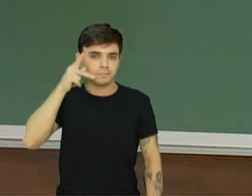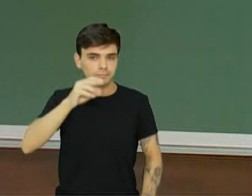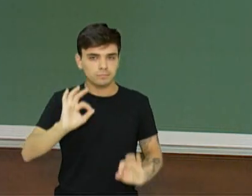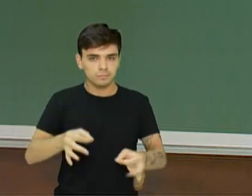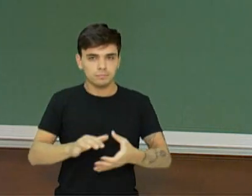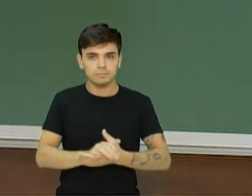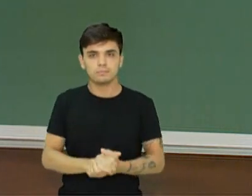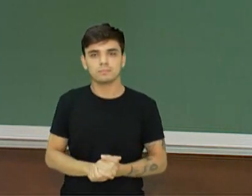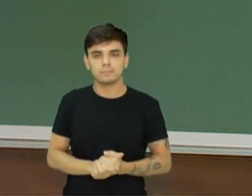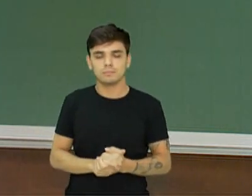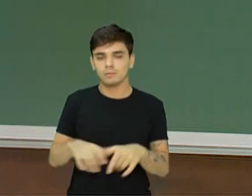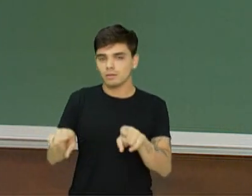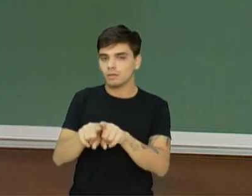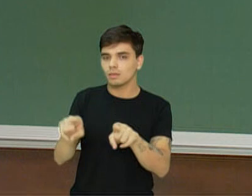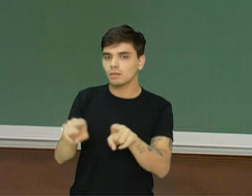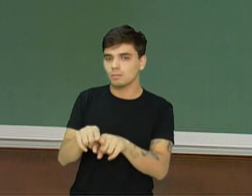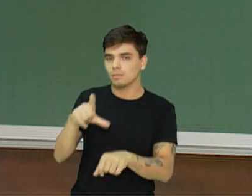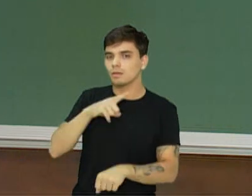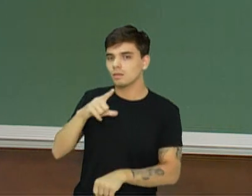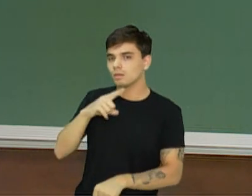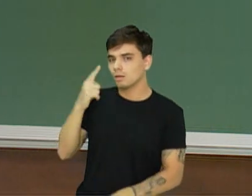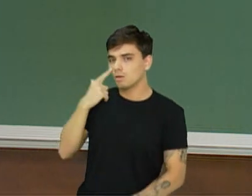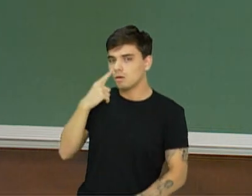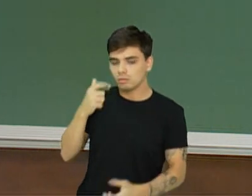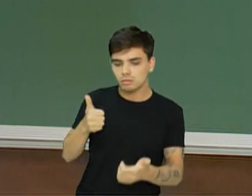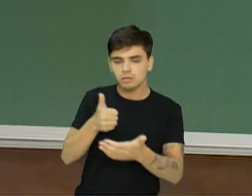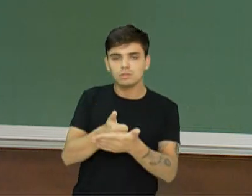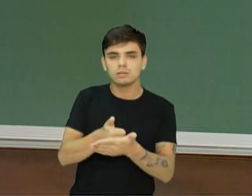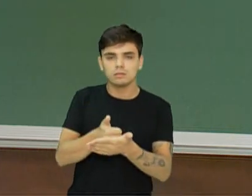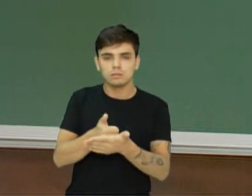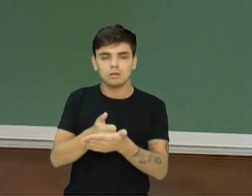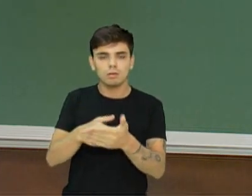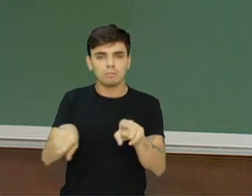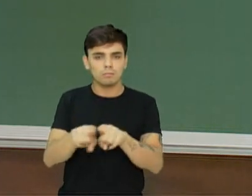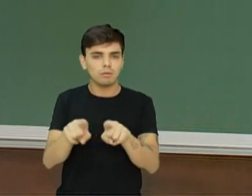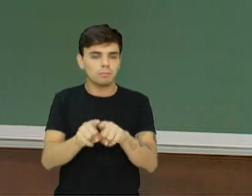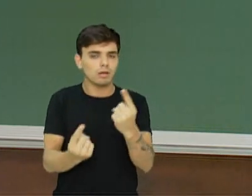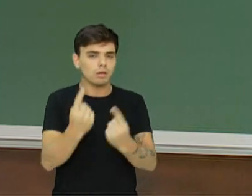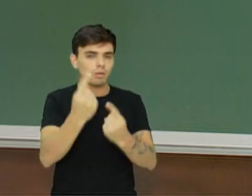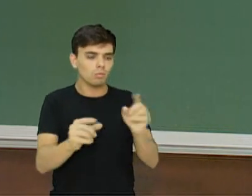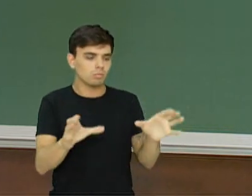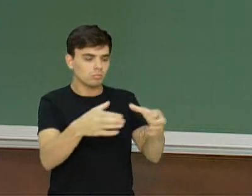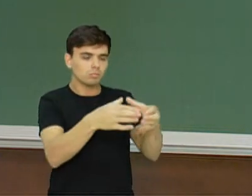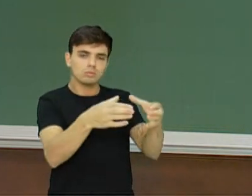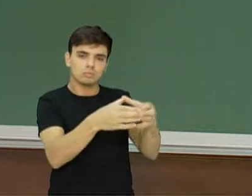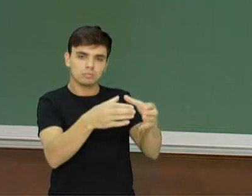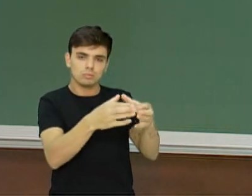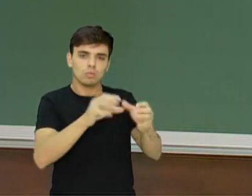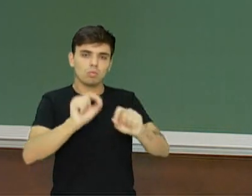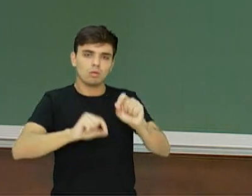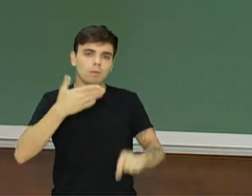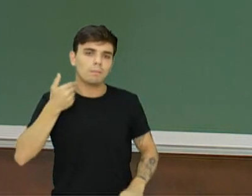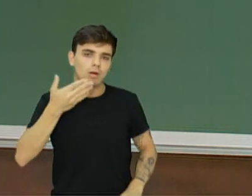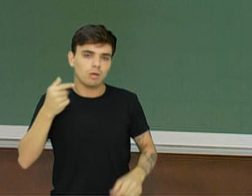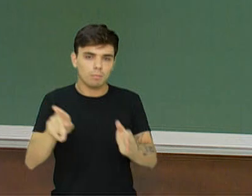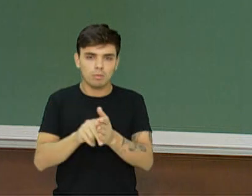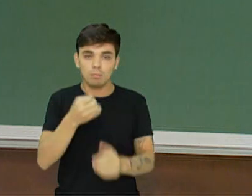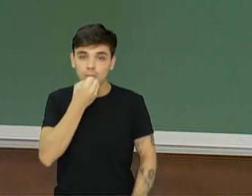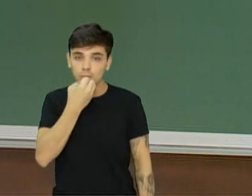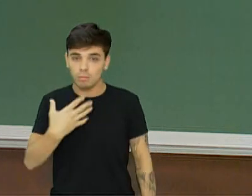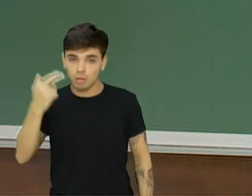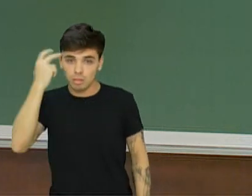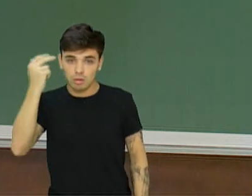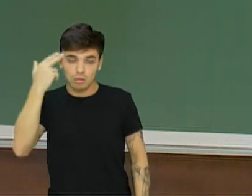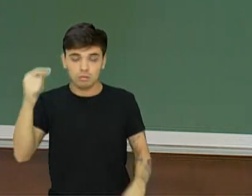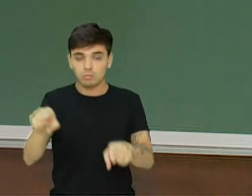política. Além disso, a tomada de decisões, tá? Decidir coletivamente o que é melhor para o bem